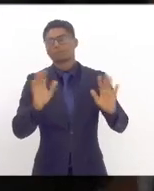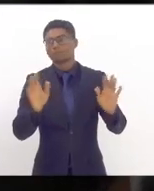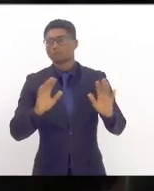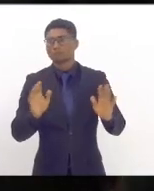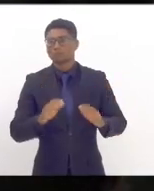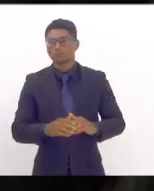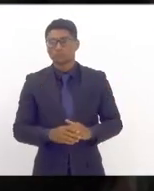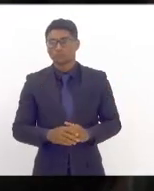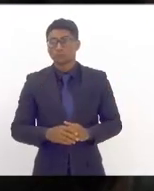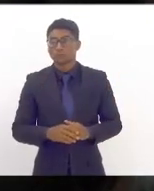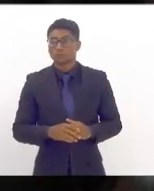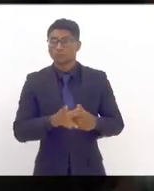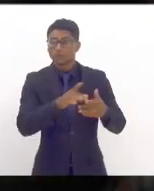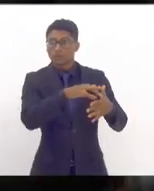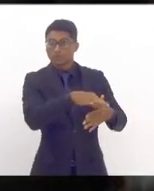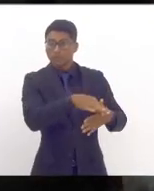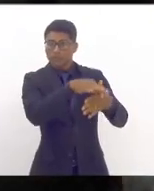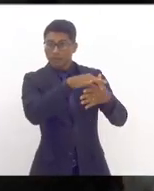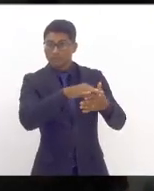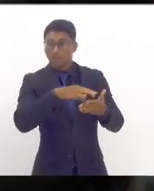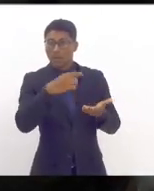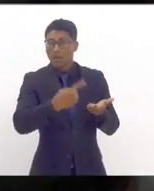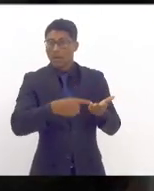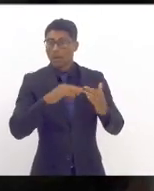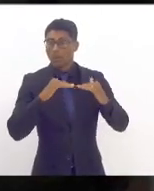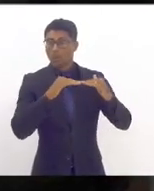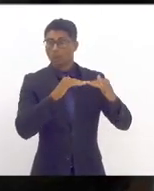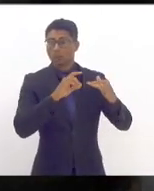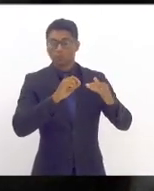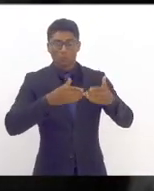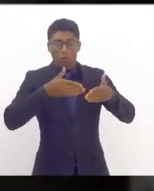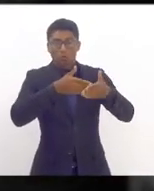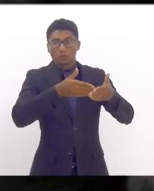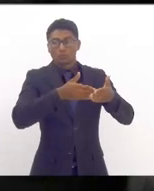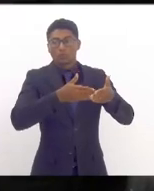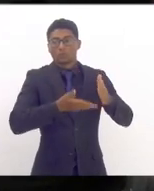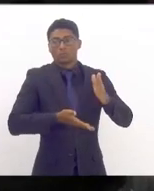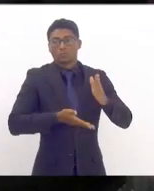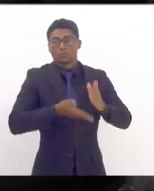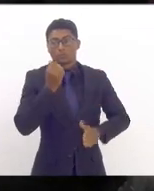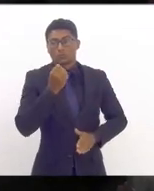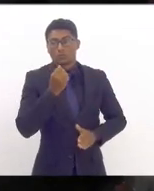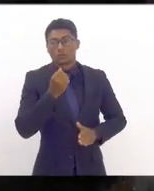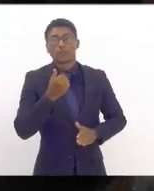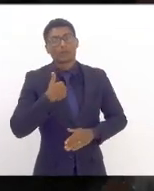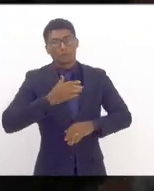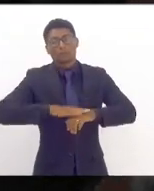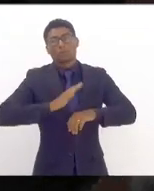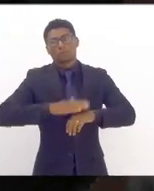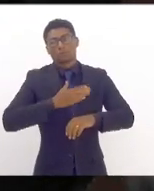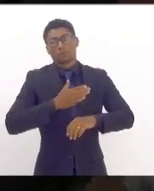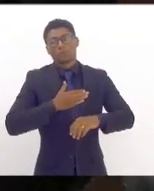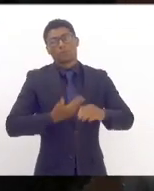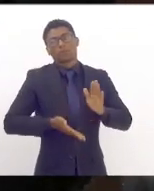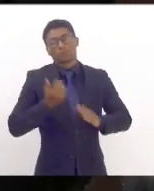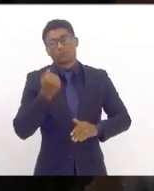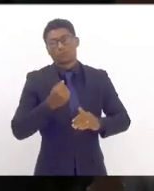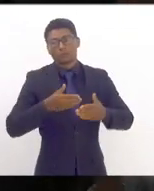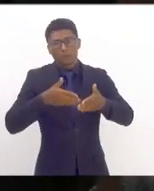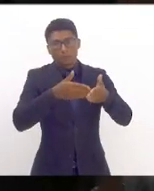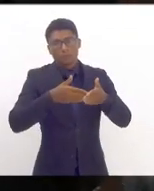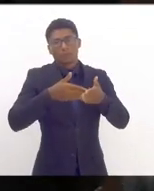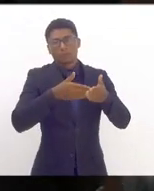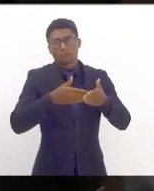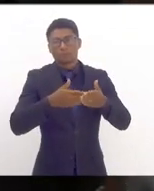com esta liderança foi para que eu retirasse obstrução então eu retirei a obstrução e ficou em